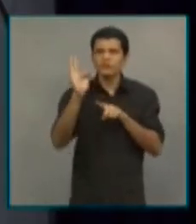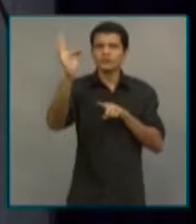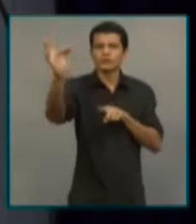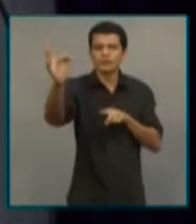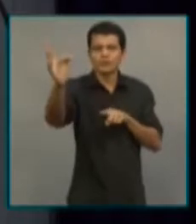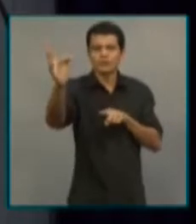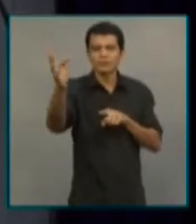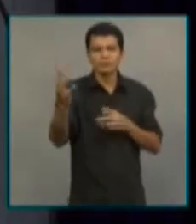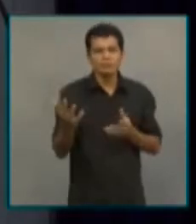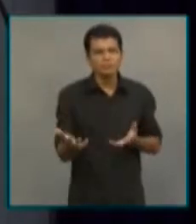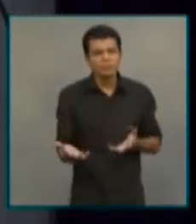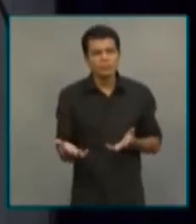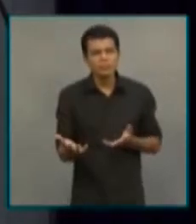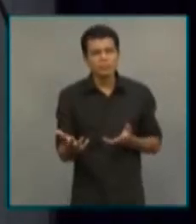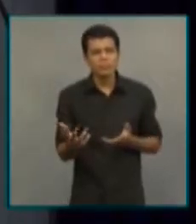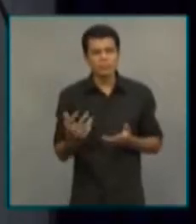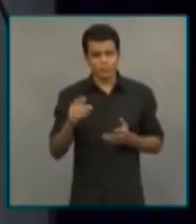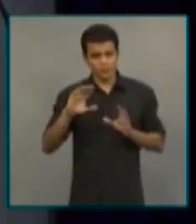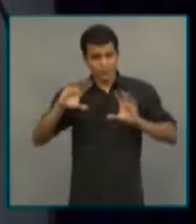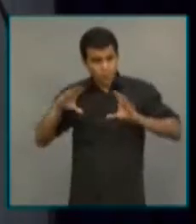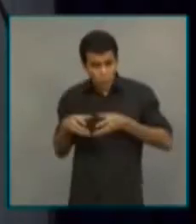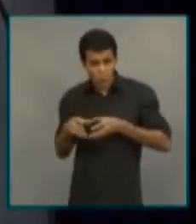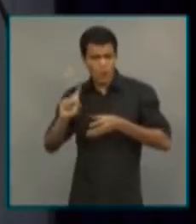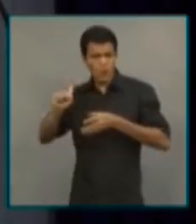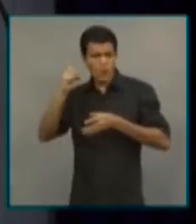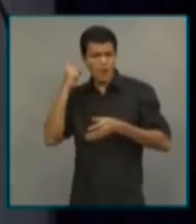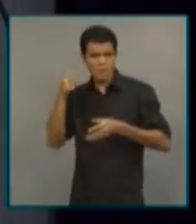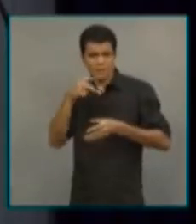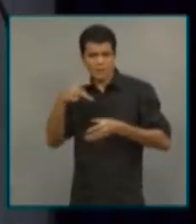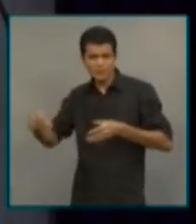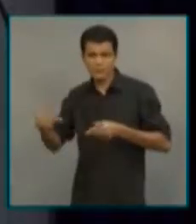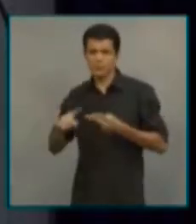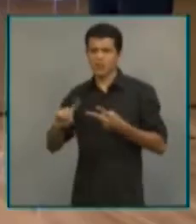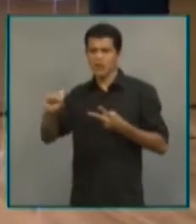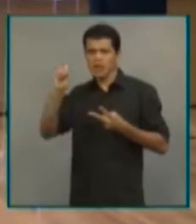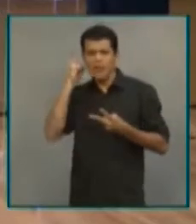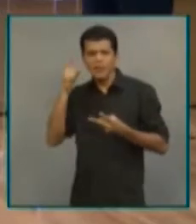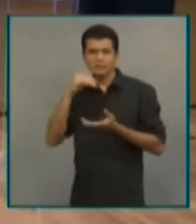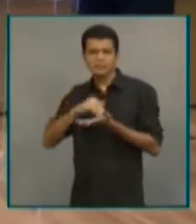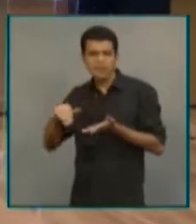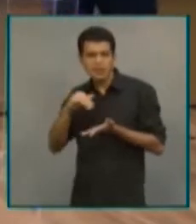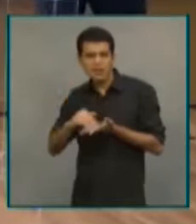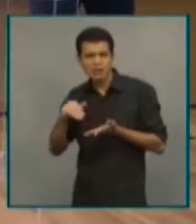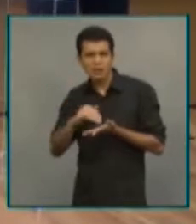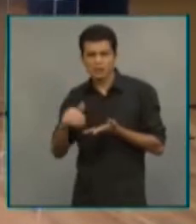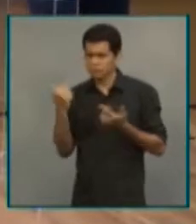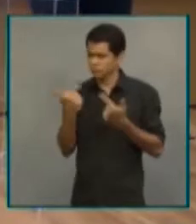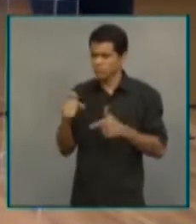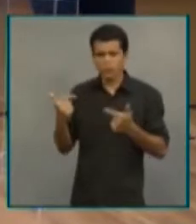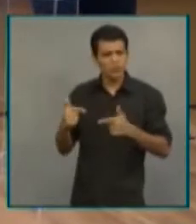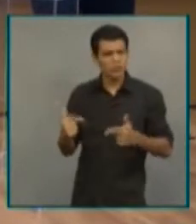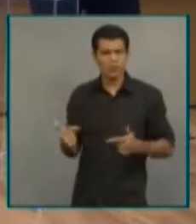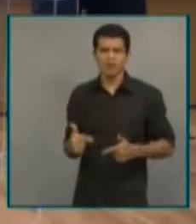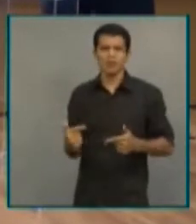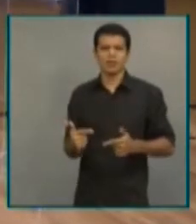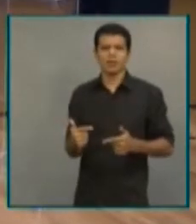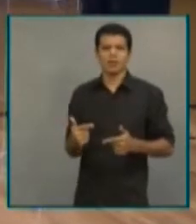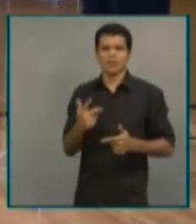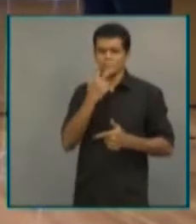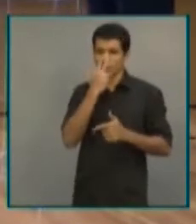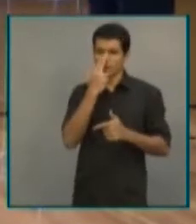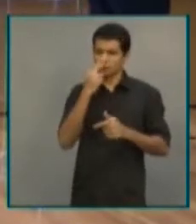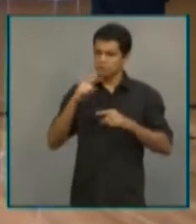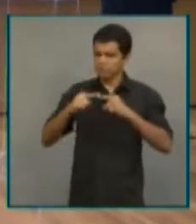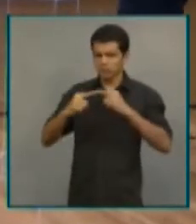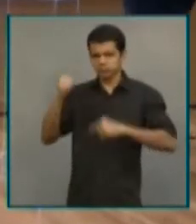tem ex-presidente, não tem ex-secretário. Nós queremos romper este paradigma. Os